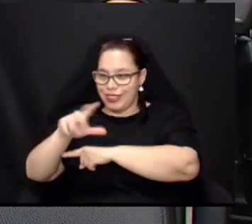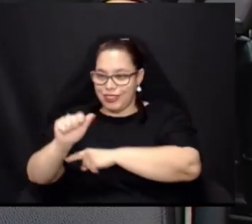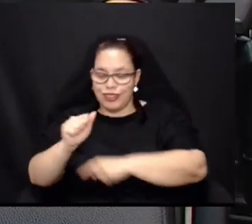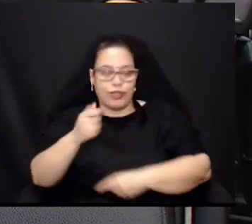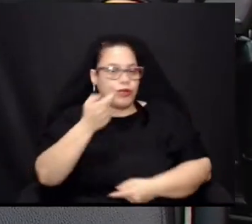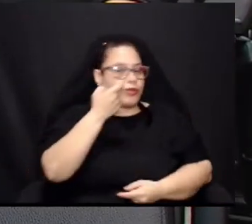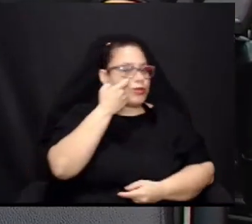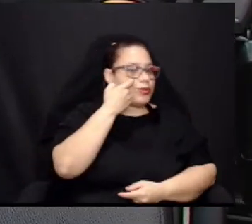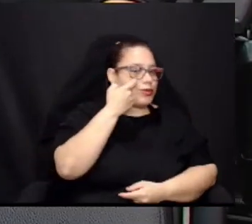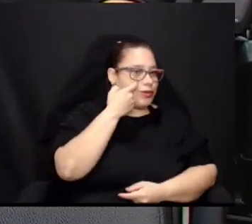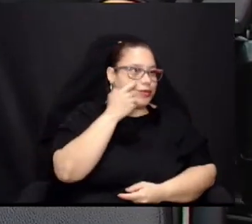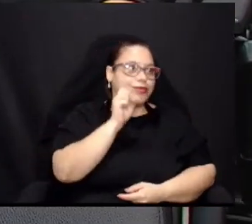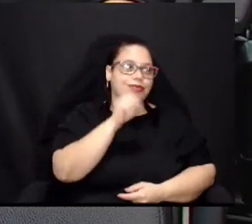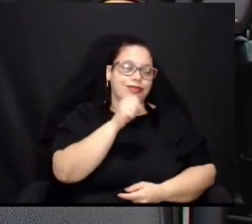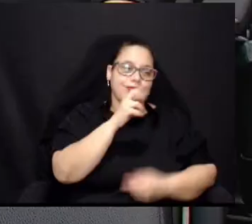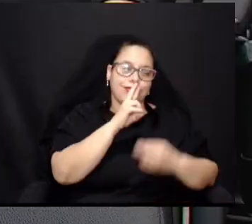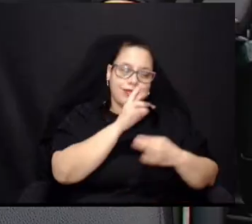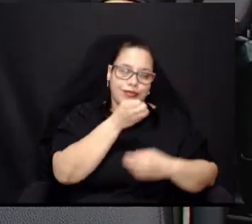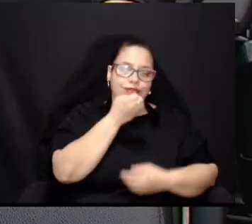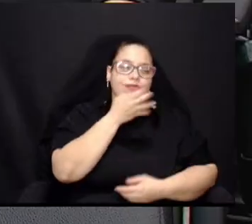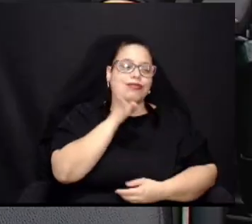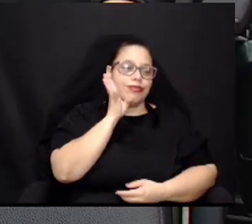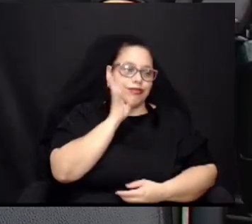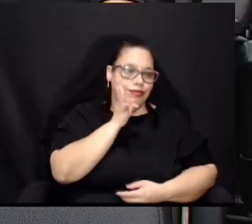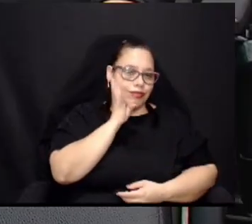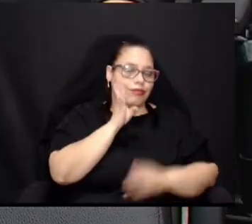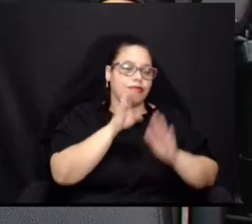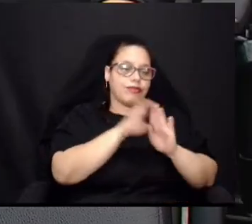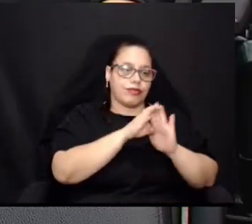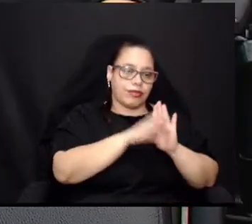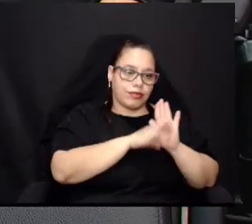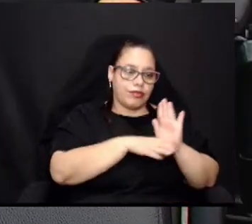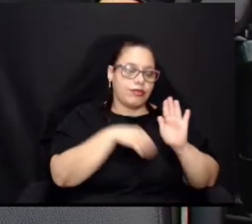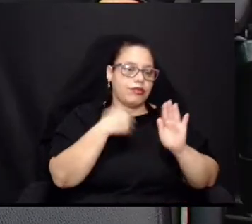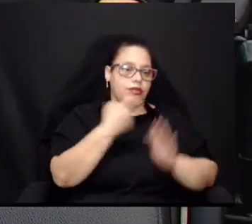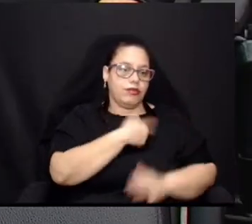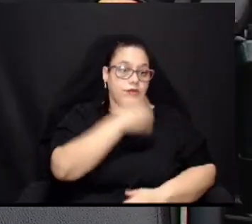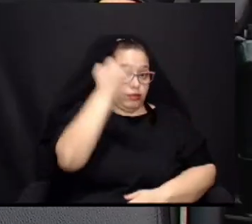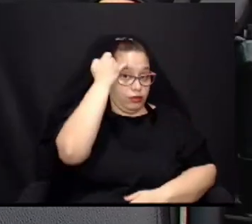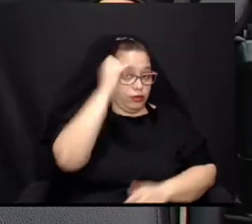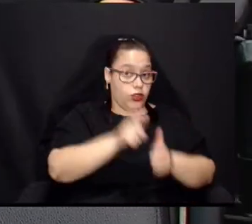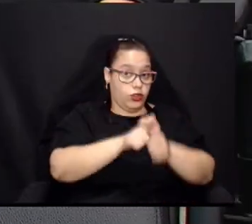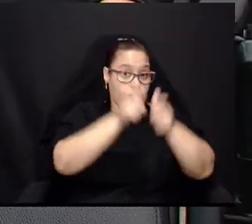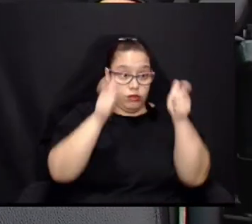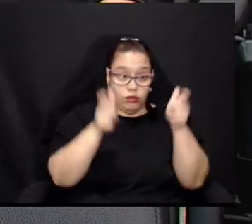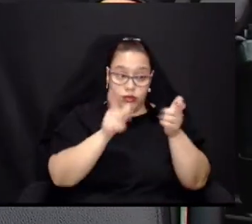tido resultados muito legais com o programa e a nossa ideia é ampliar realmente, que a gente